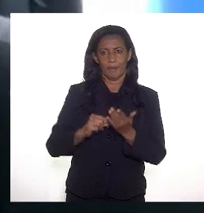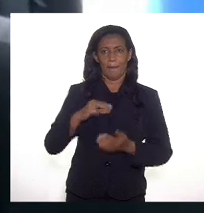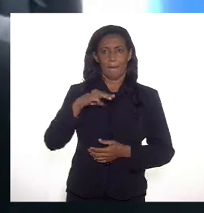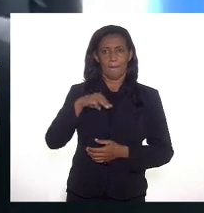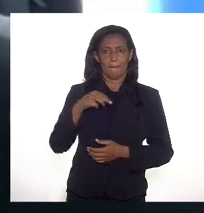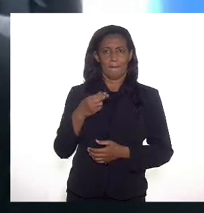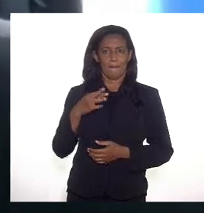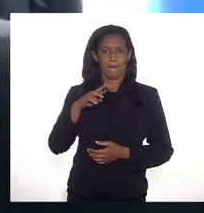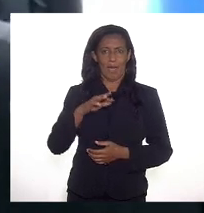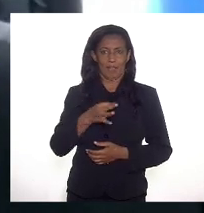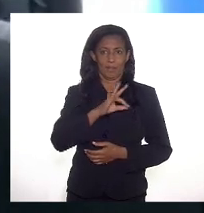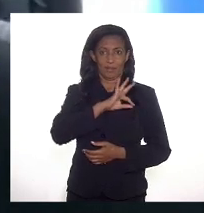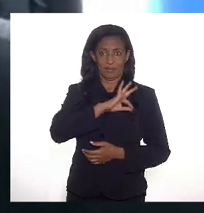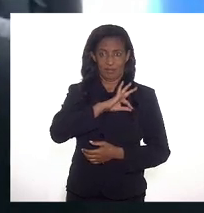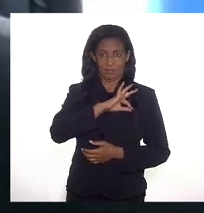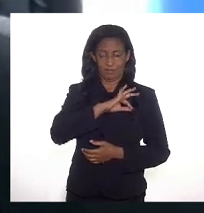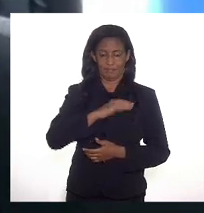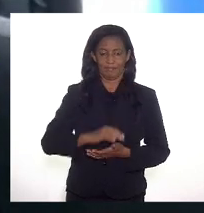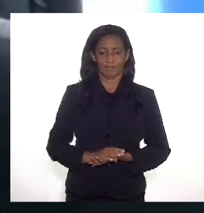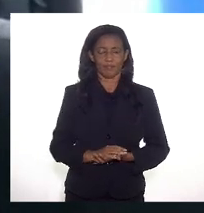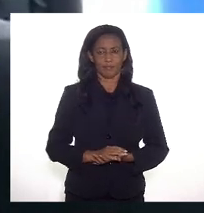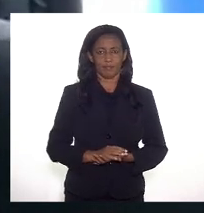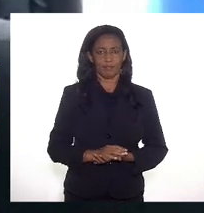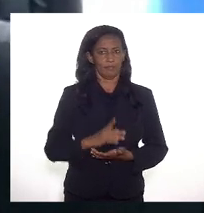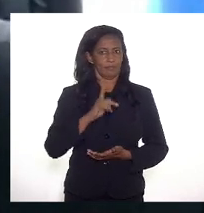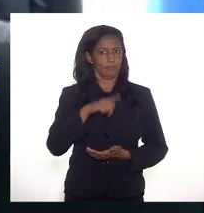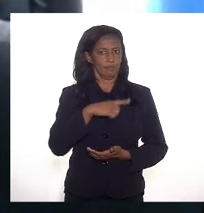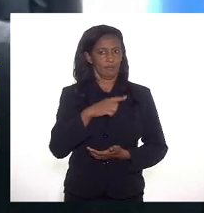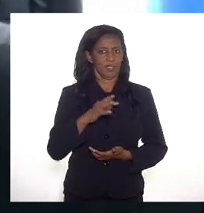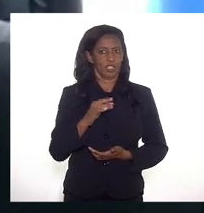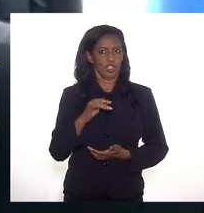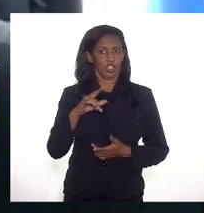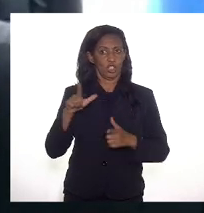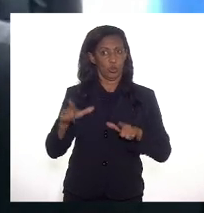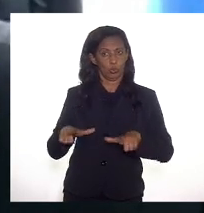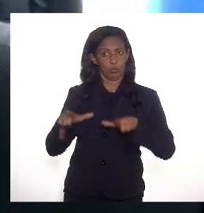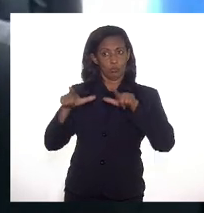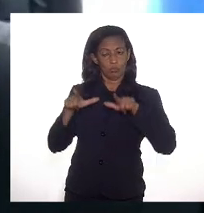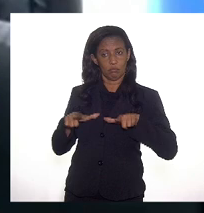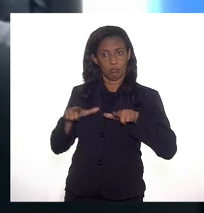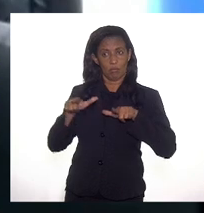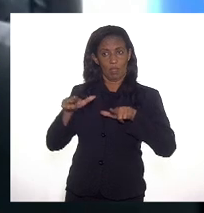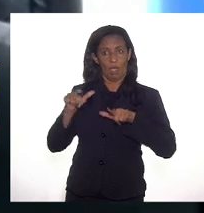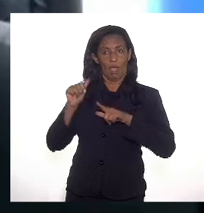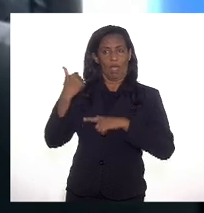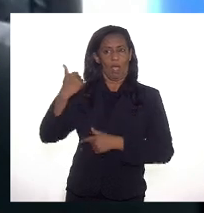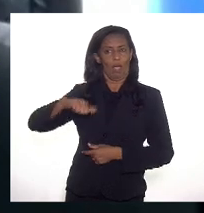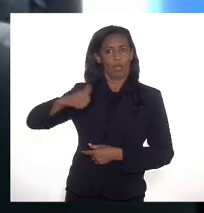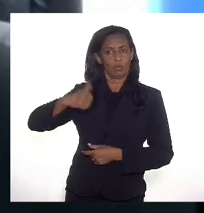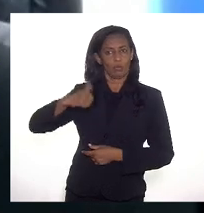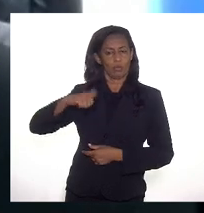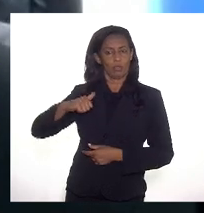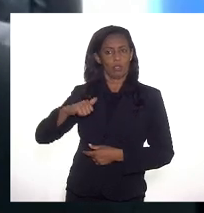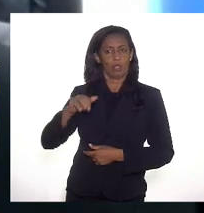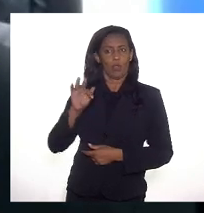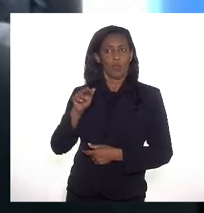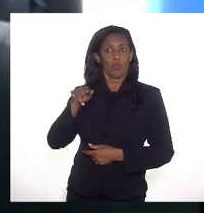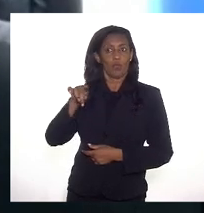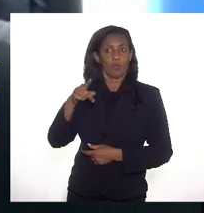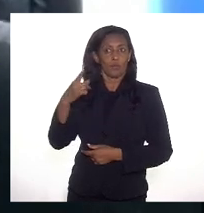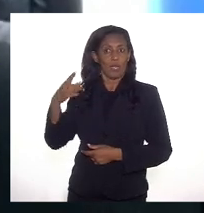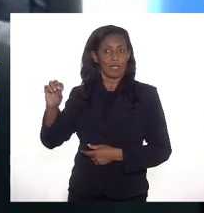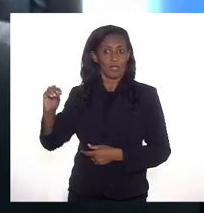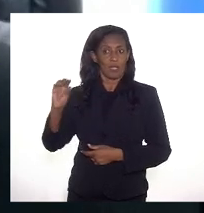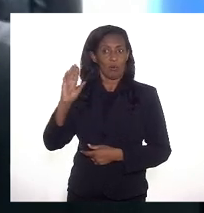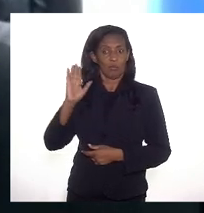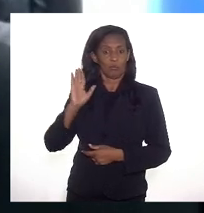Marta Rocha, que veda a concessão de títulos de utilidade pública a associações e fundações condenadas